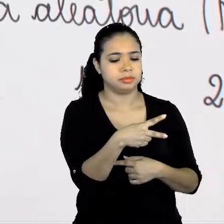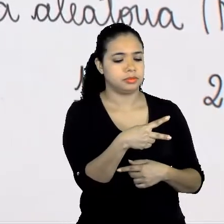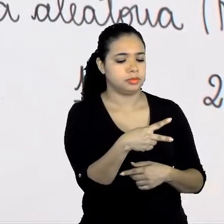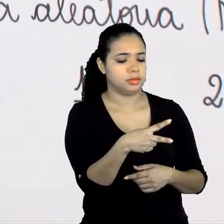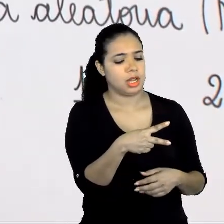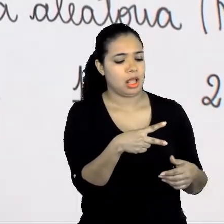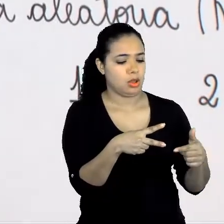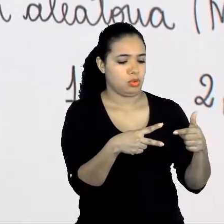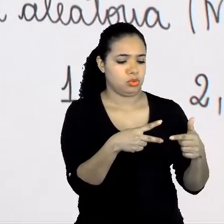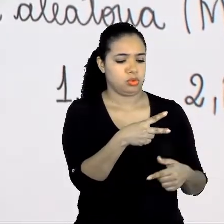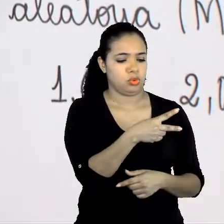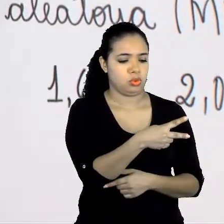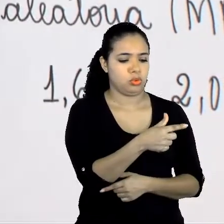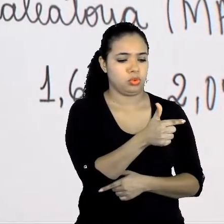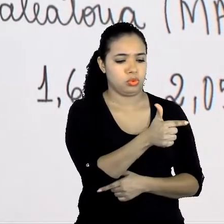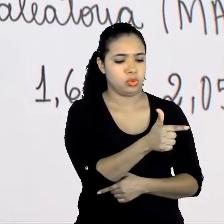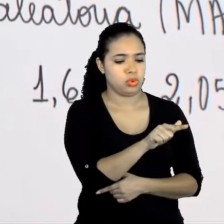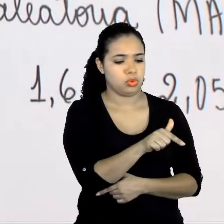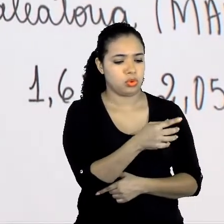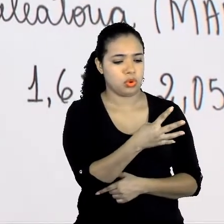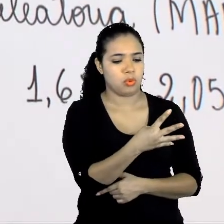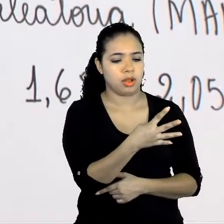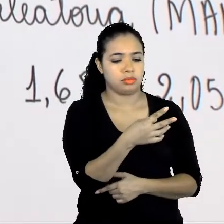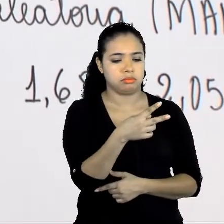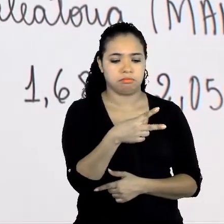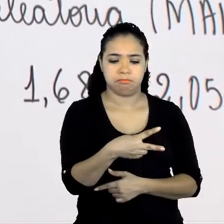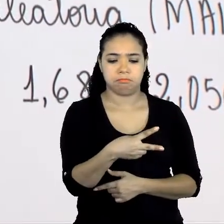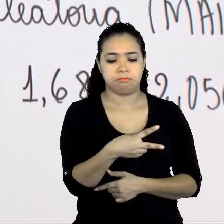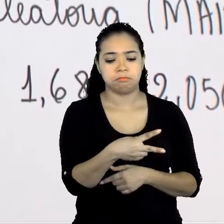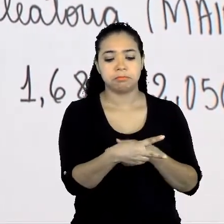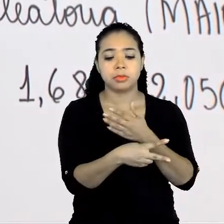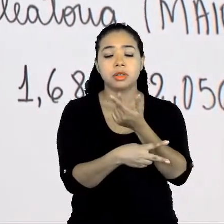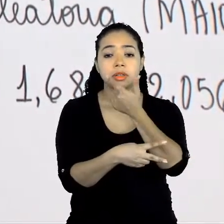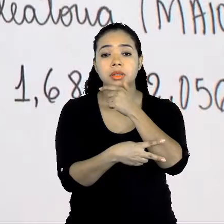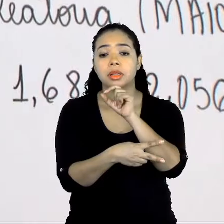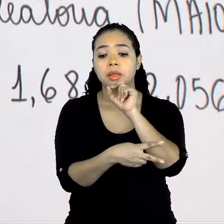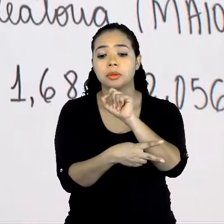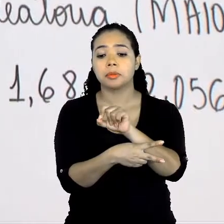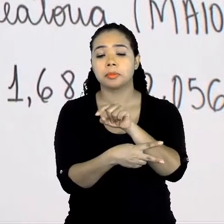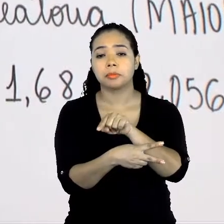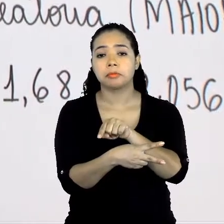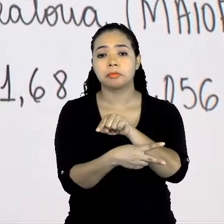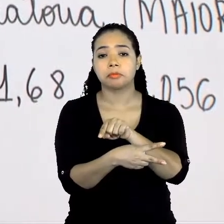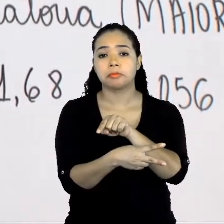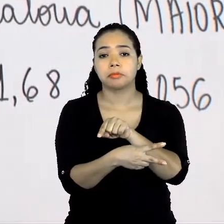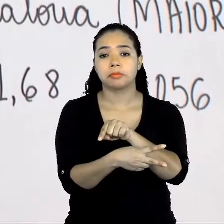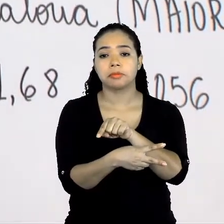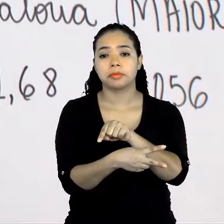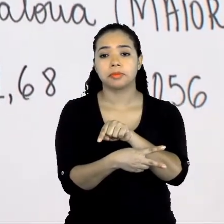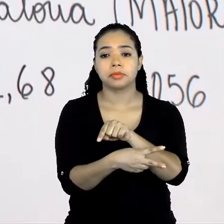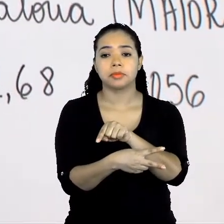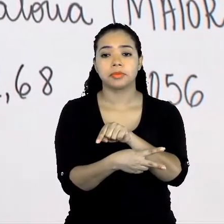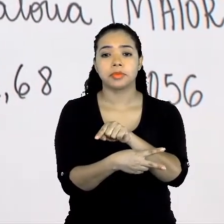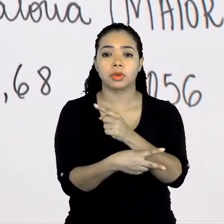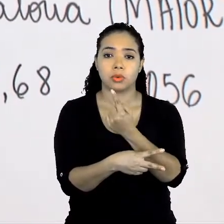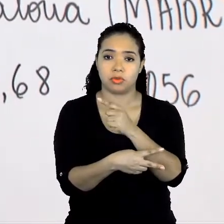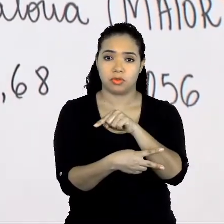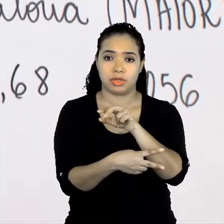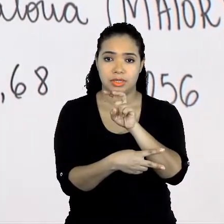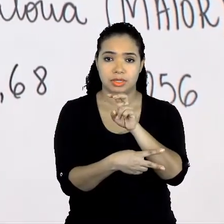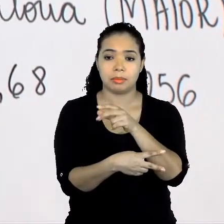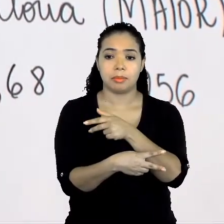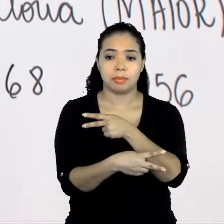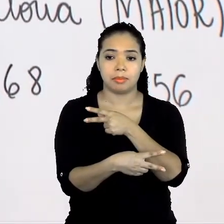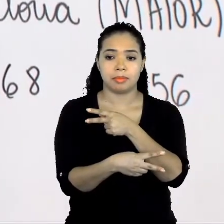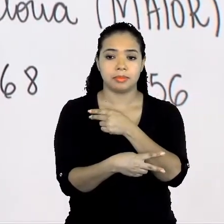ou 0,3? Porque eu fiz a divisão de 3 por 2, eu encontrei 1,5. Então, 1,5 é maior. Então,